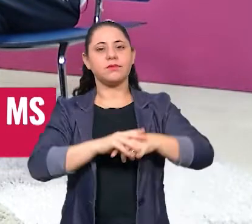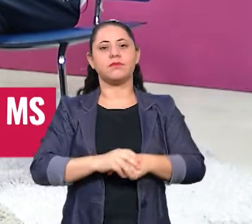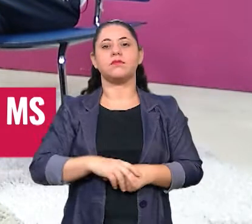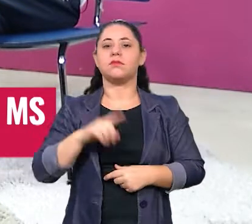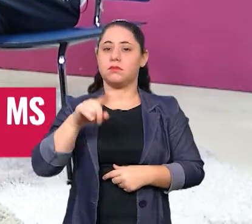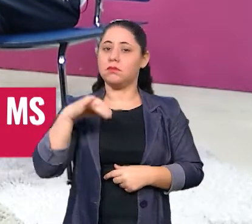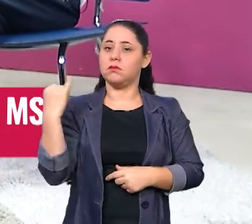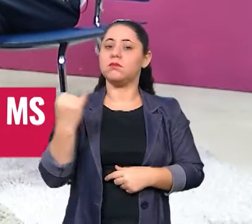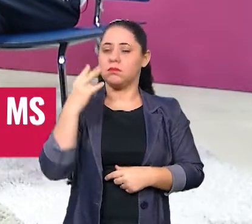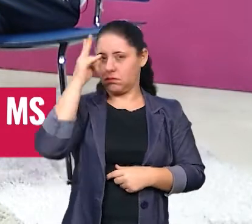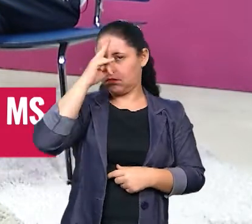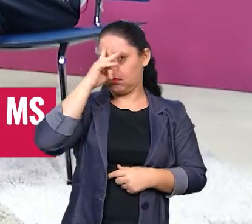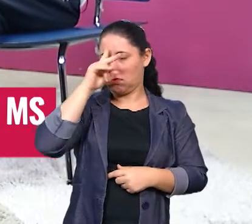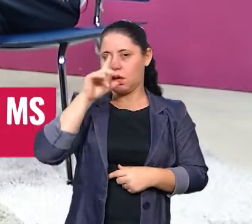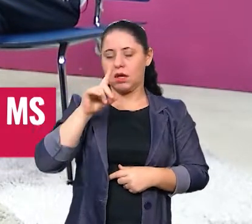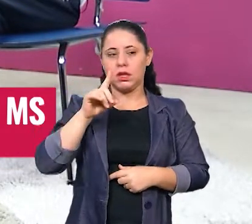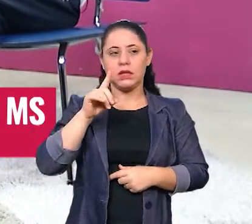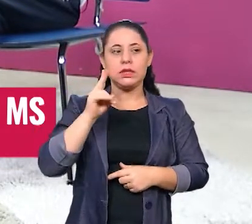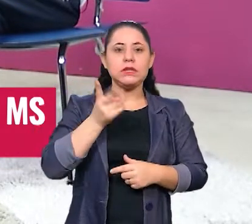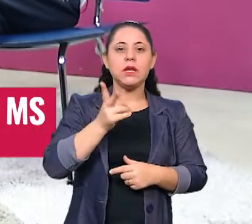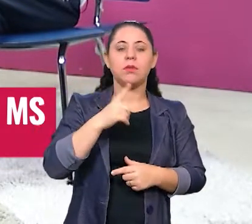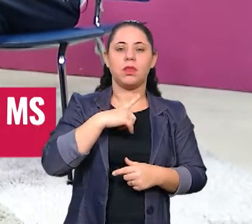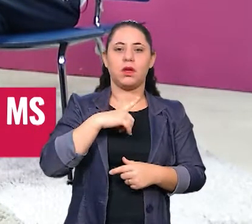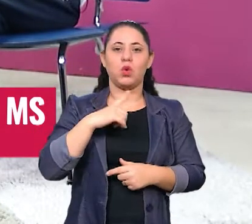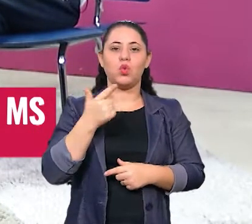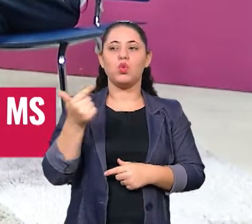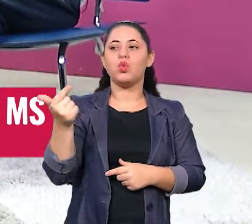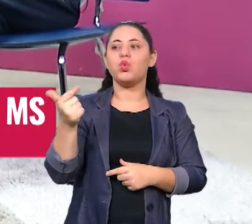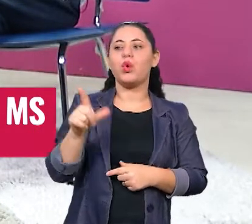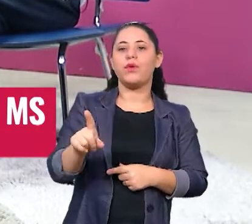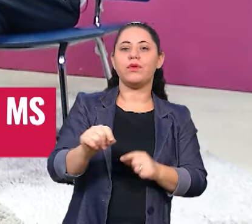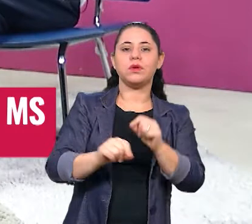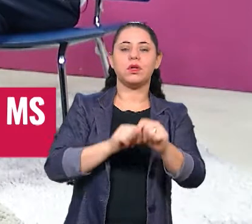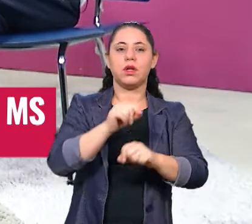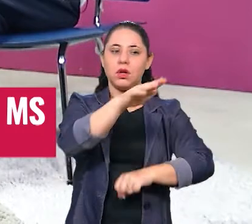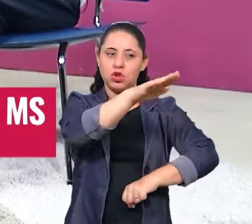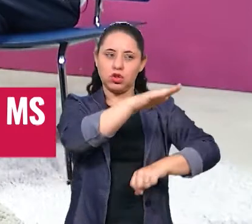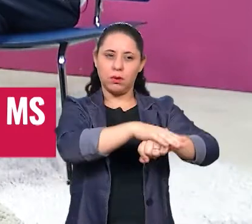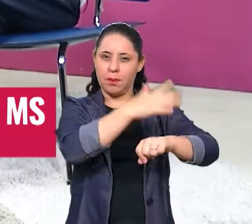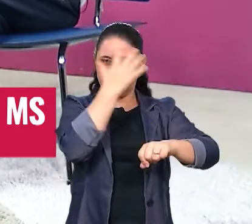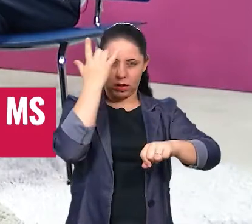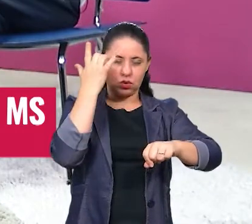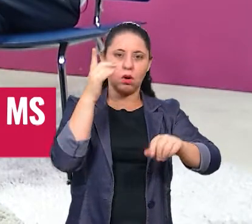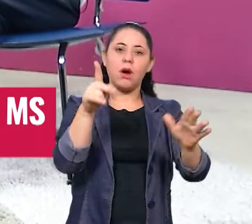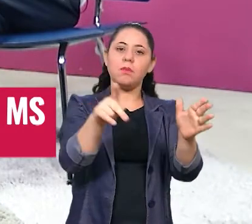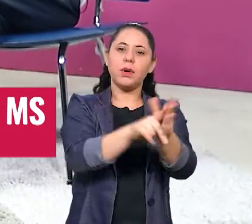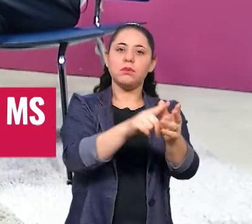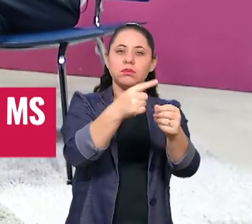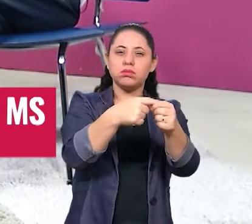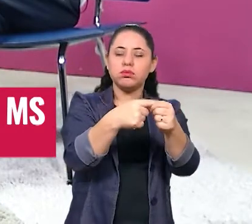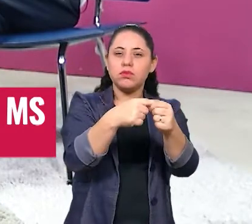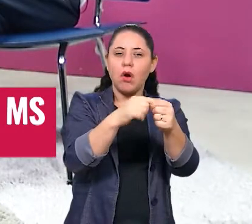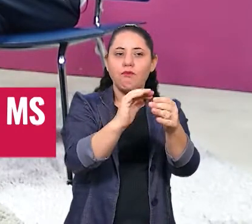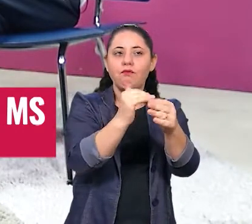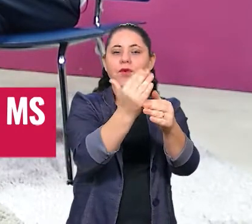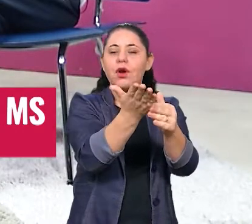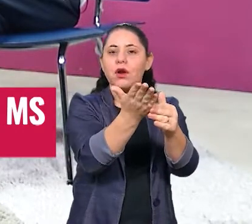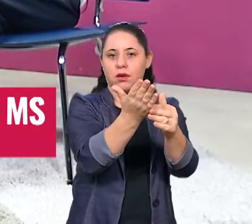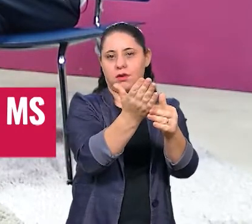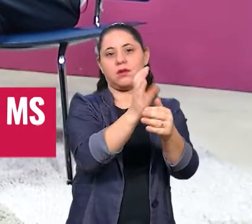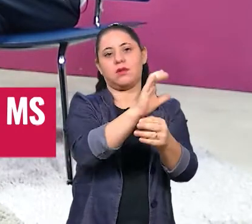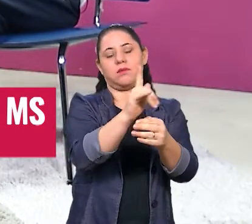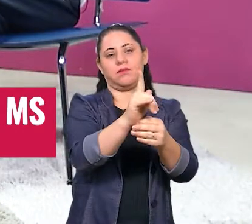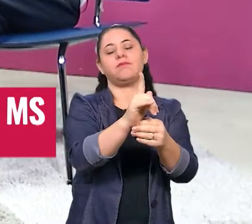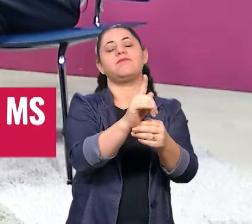que a cada edição, né, vocês trazem artistas do interior também, né? É um portfólio para esses